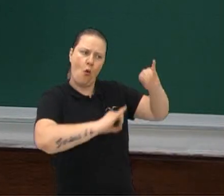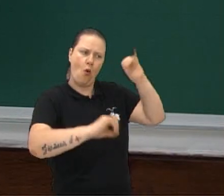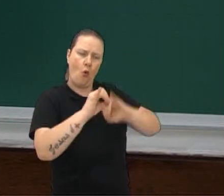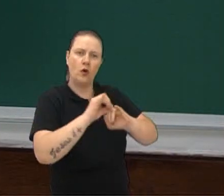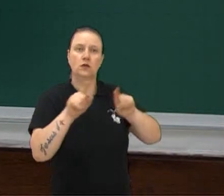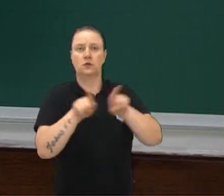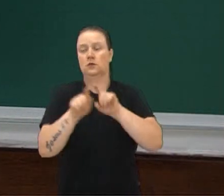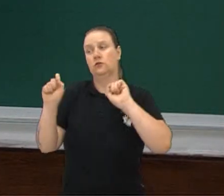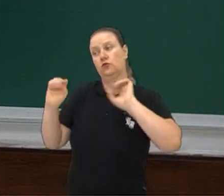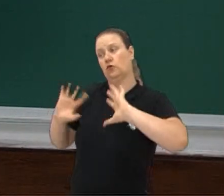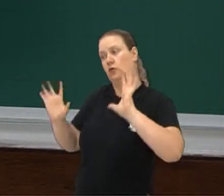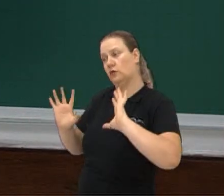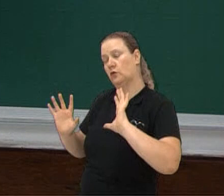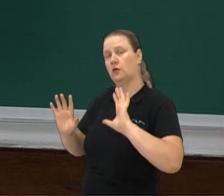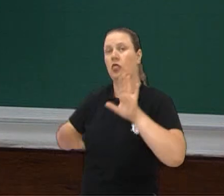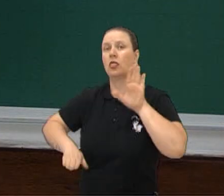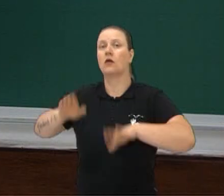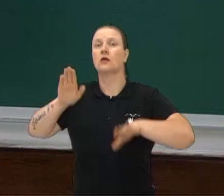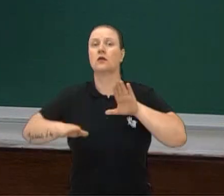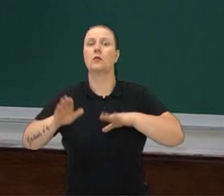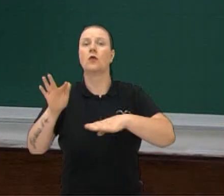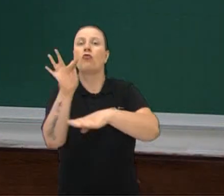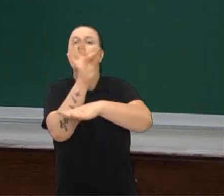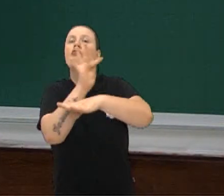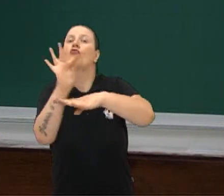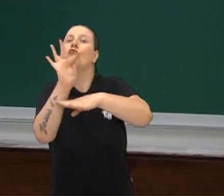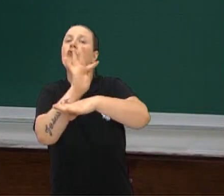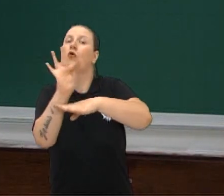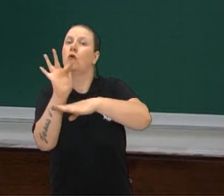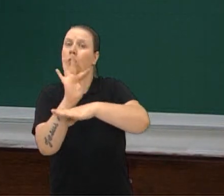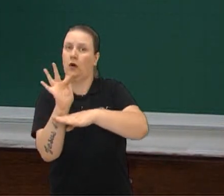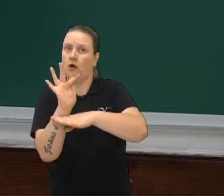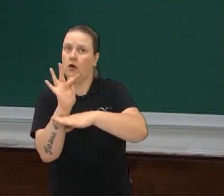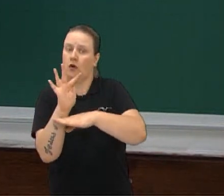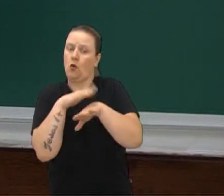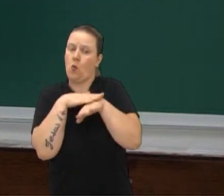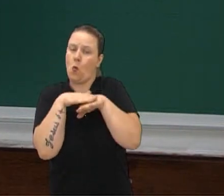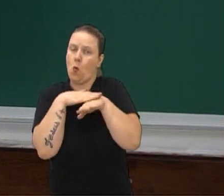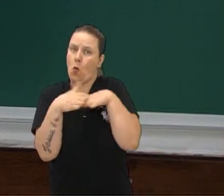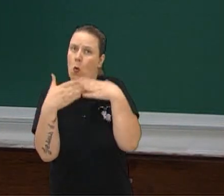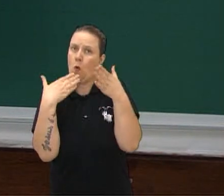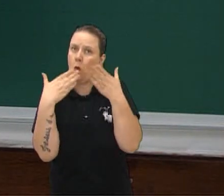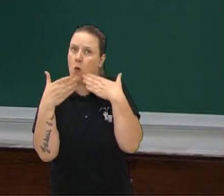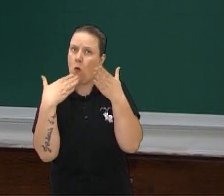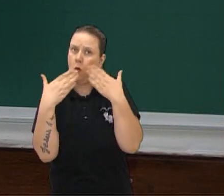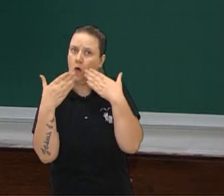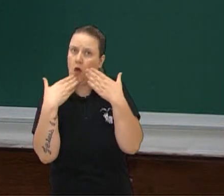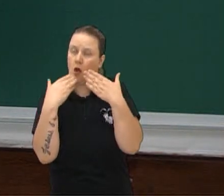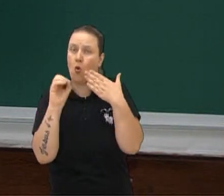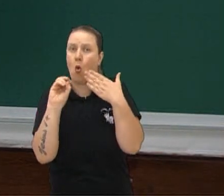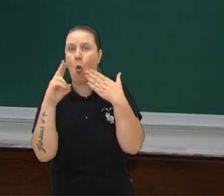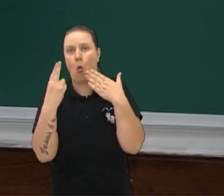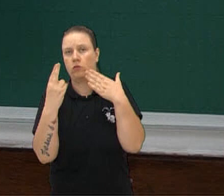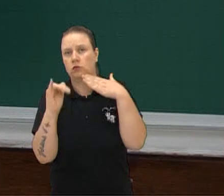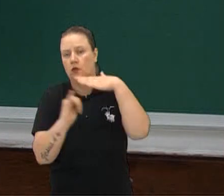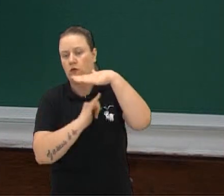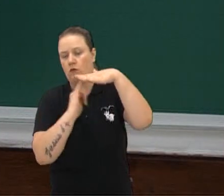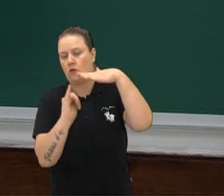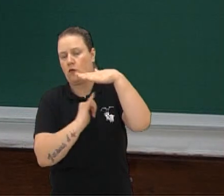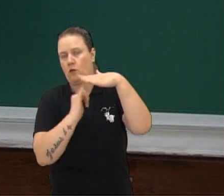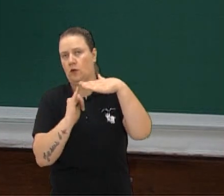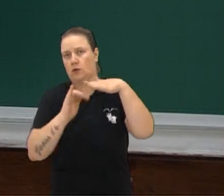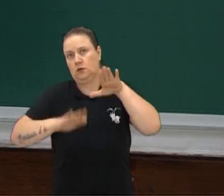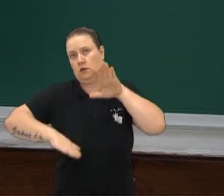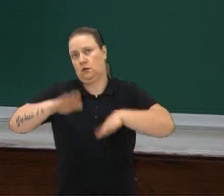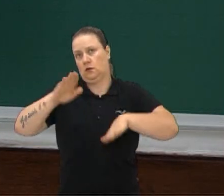espanhol, dependendo do nível de formalidade da conversa, né, o nível de formalidade que devemos dar à conversa, e também do horário